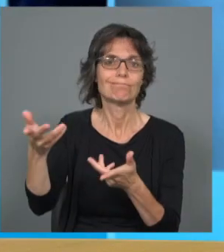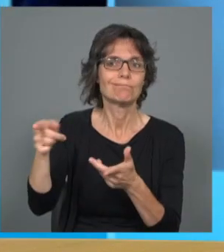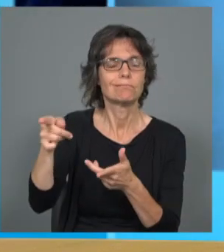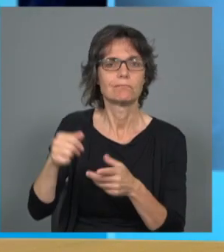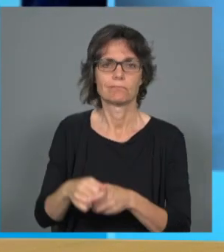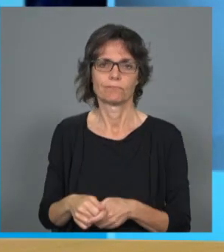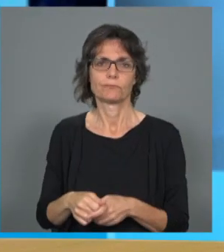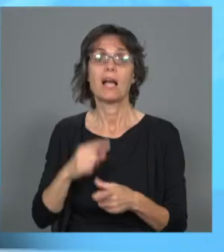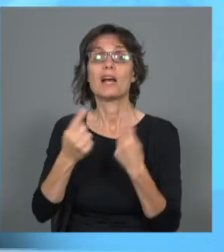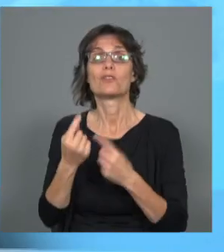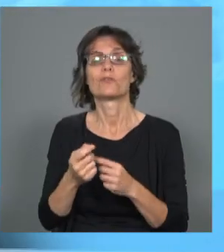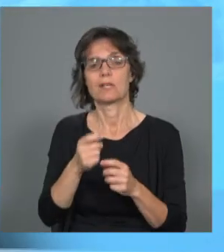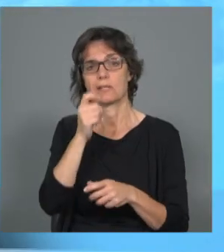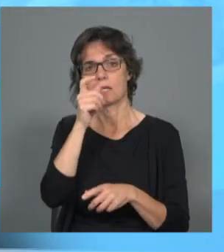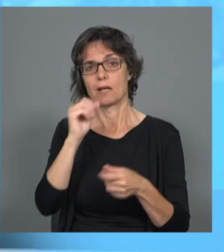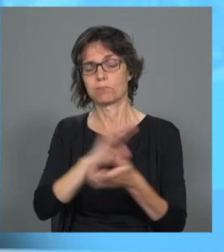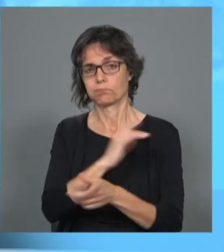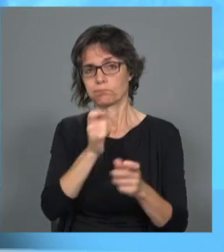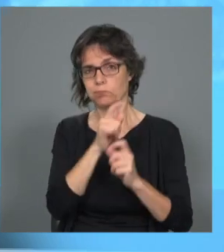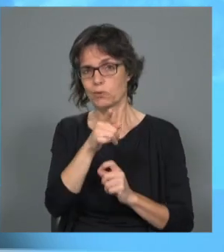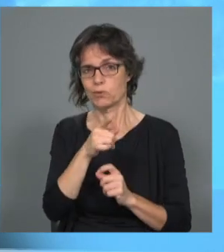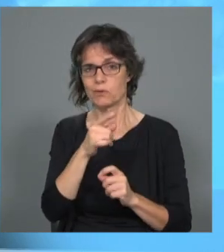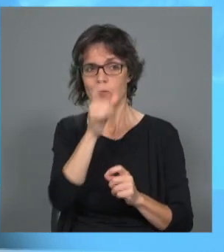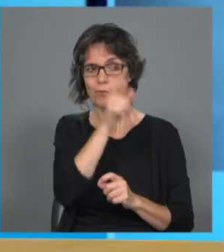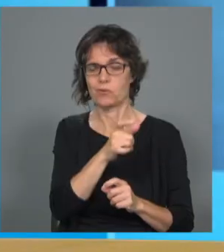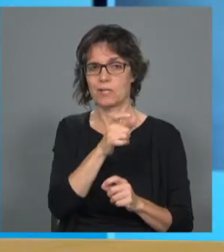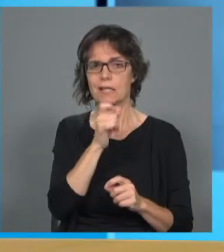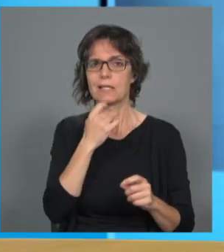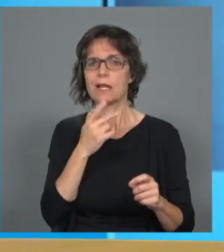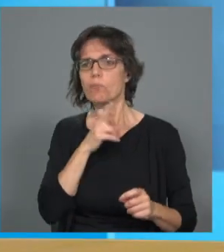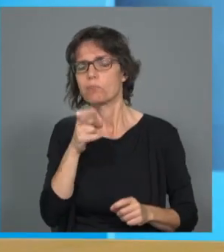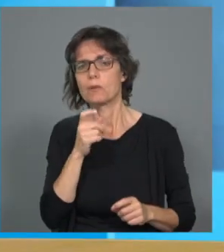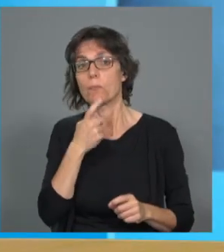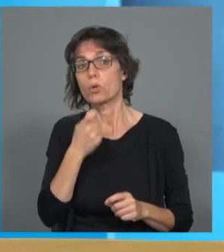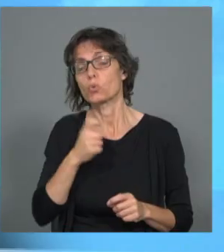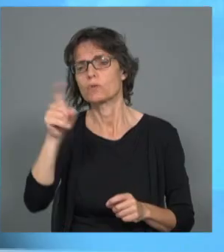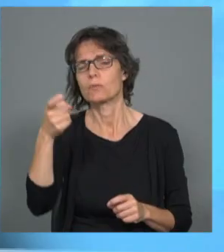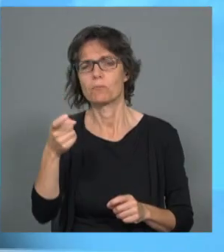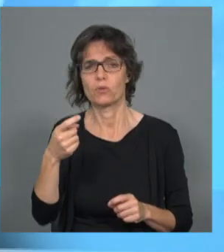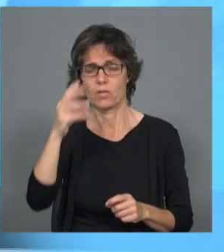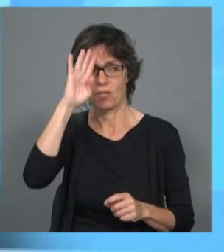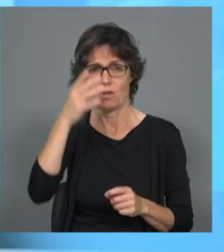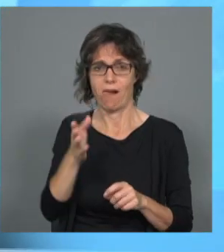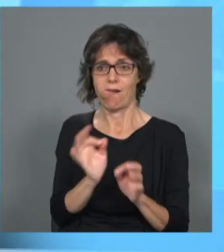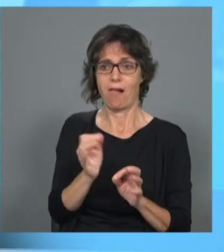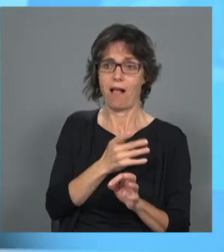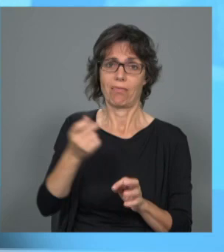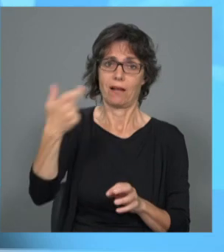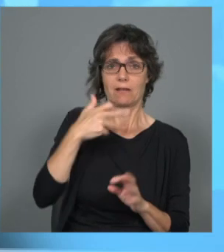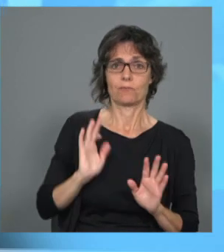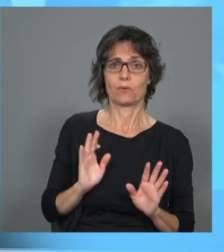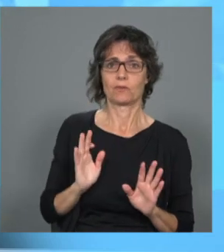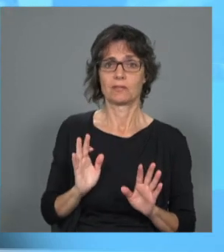o jornalista, quando faz a pergunta, já sabe a resposta que quer obter. Isto não tem nada de escuta, não é? Exatamente. Ou quando vai para o terreno, também